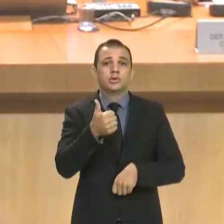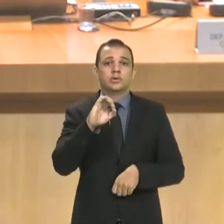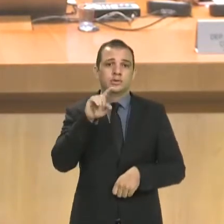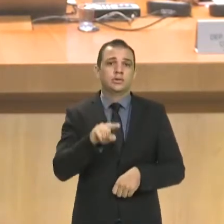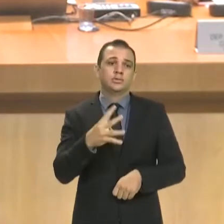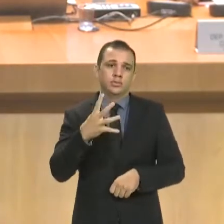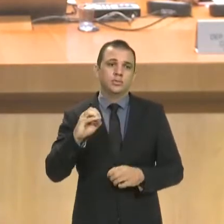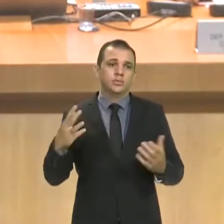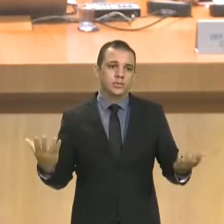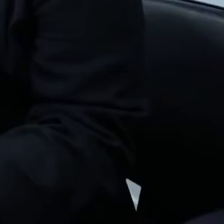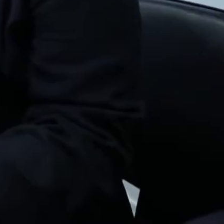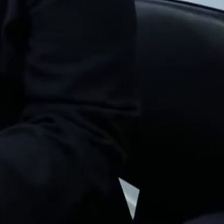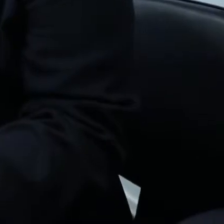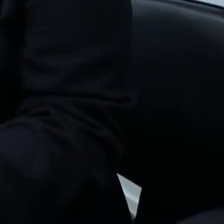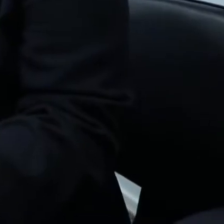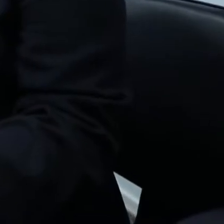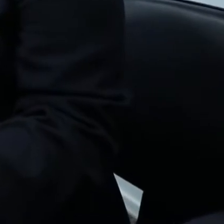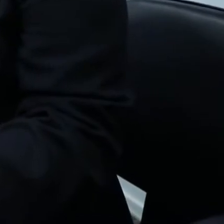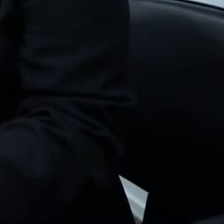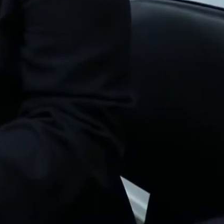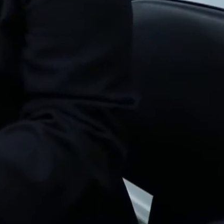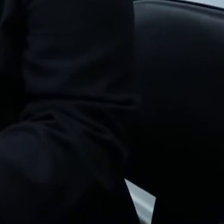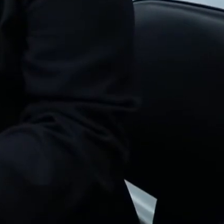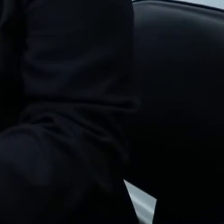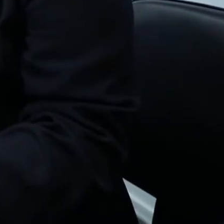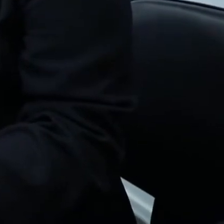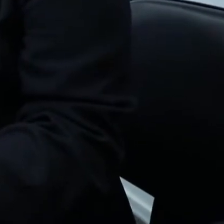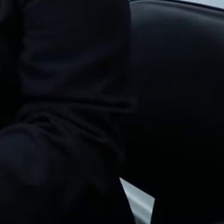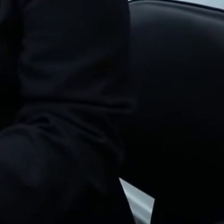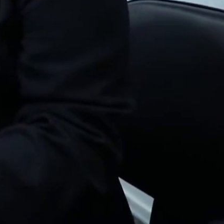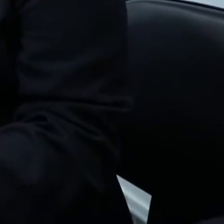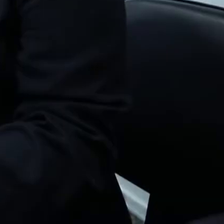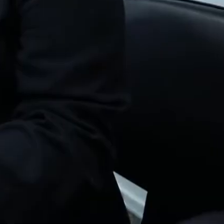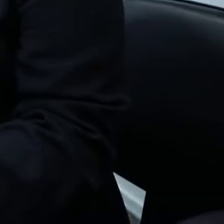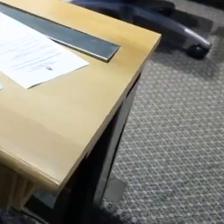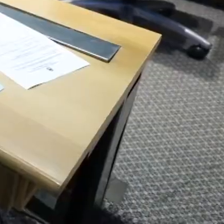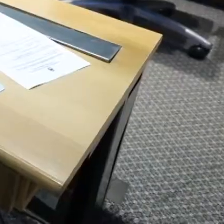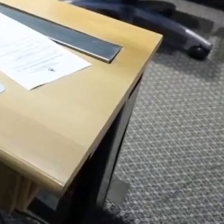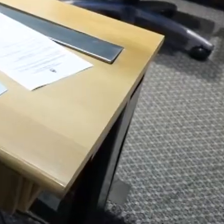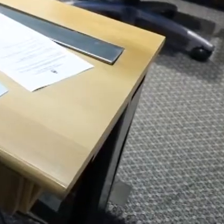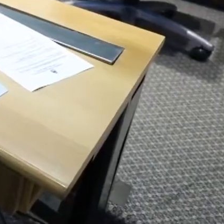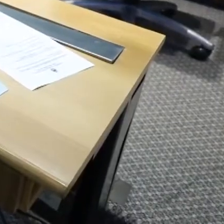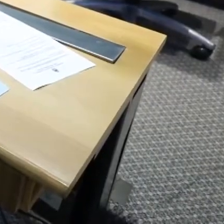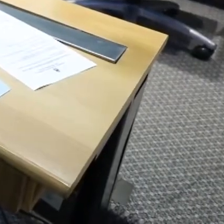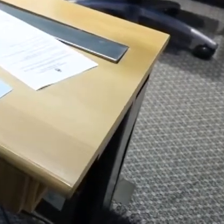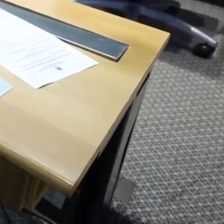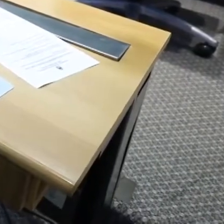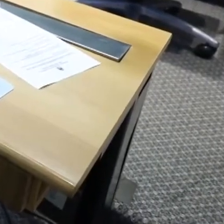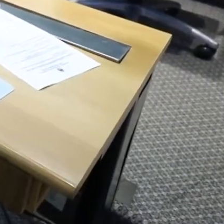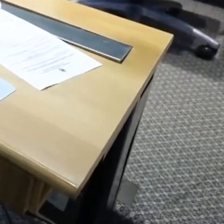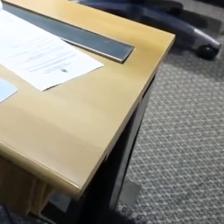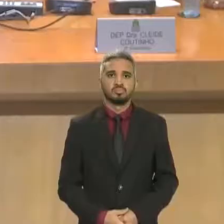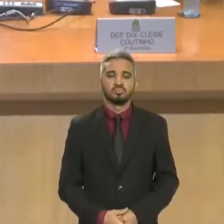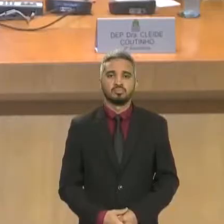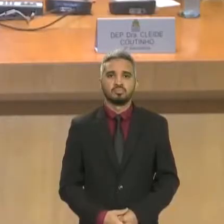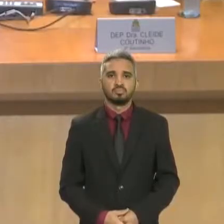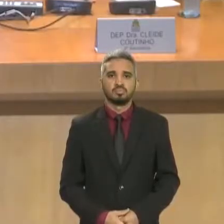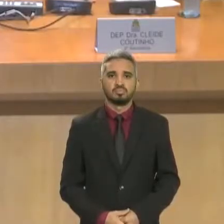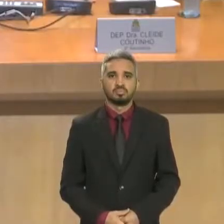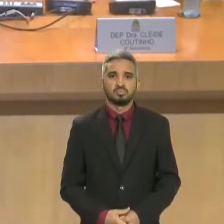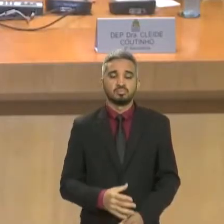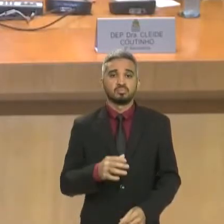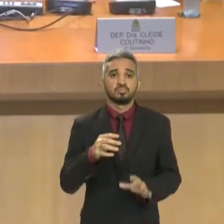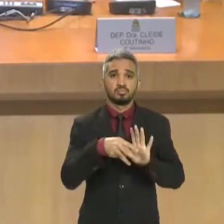garante acréscimo no salário de servidores da administração pública estadual direta, autárquica e fundacional do Estado. A